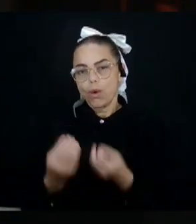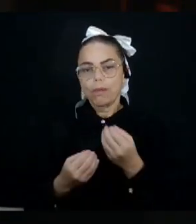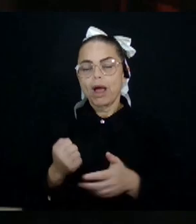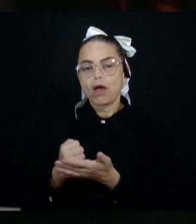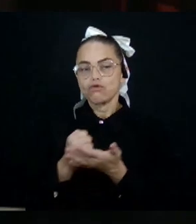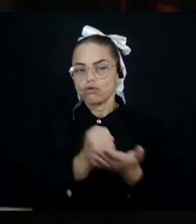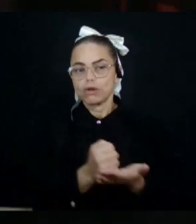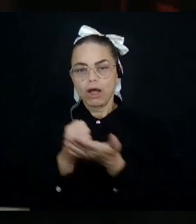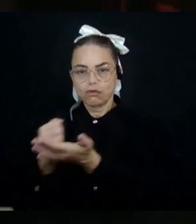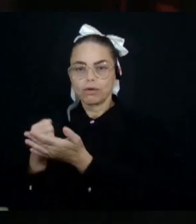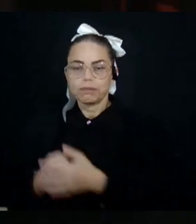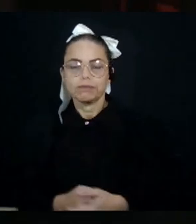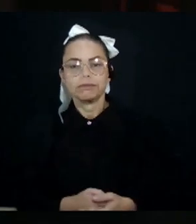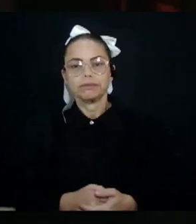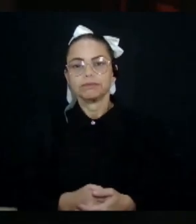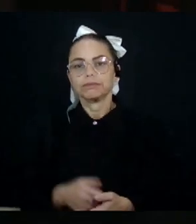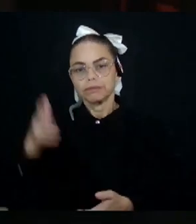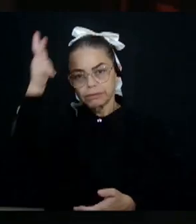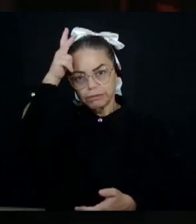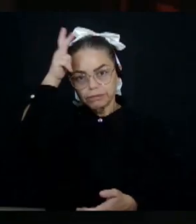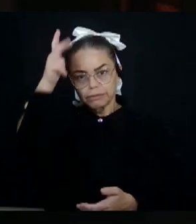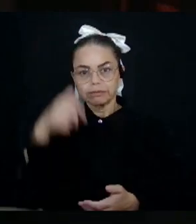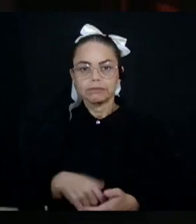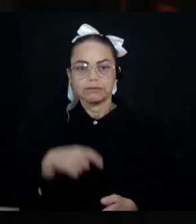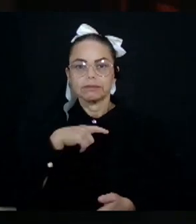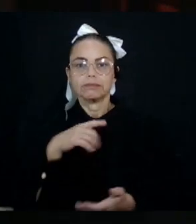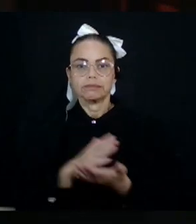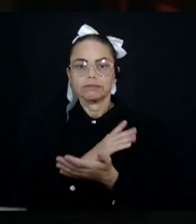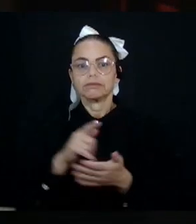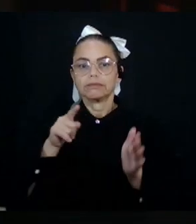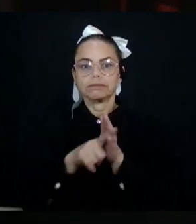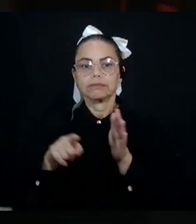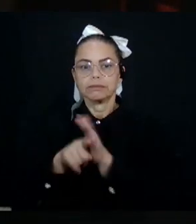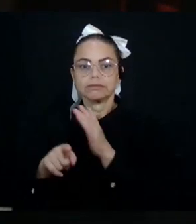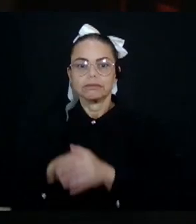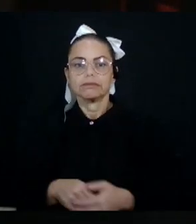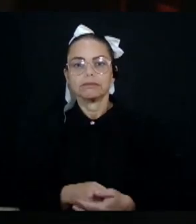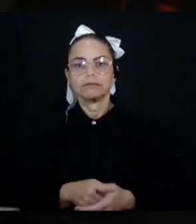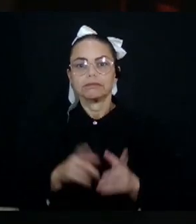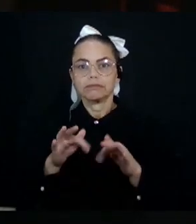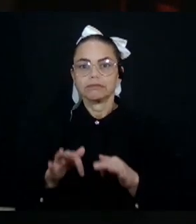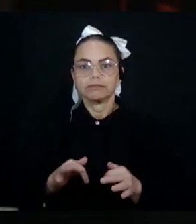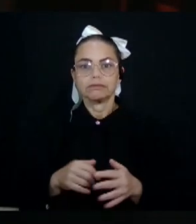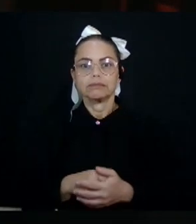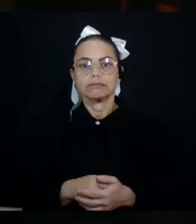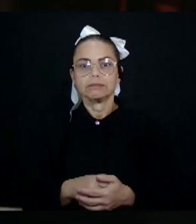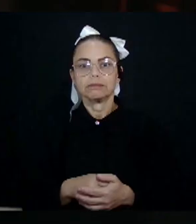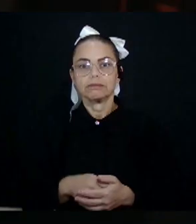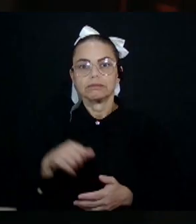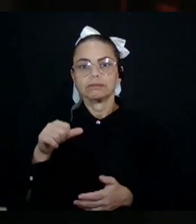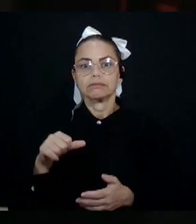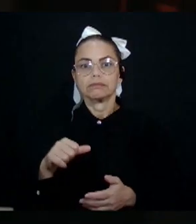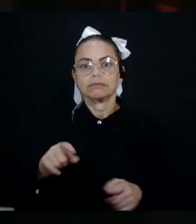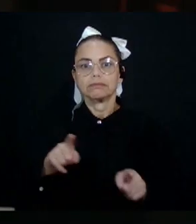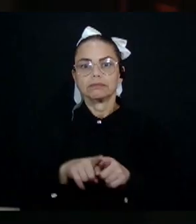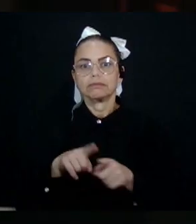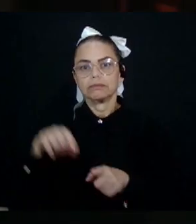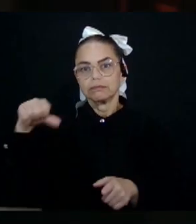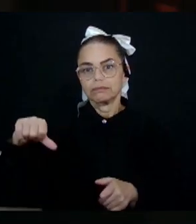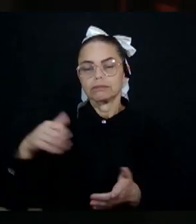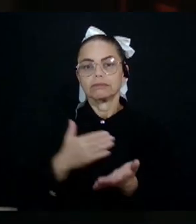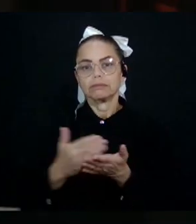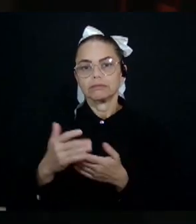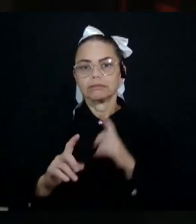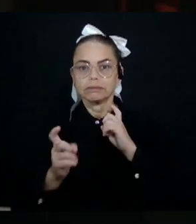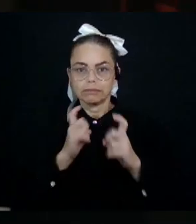bom? A produção está falando aqui que nós temos algumas perguntas, a gente precisa encerrar hoje 10 para as 9, porque 9 horas tem, reunião